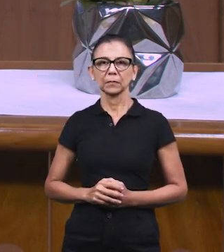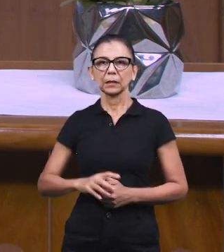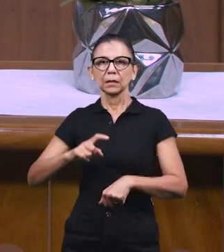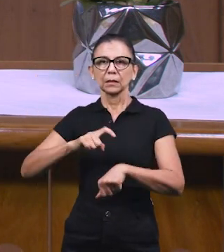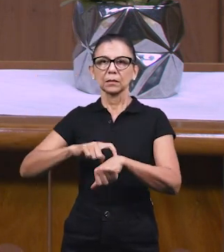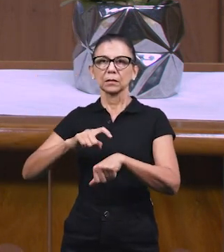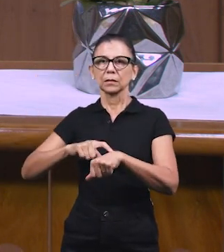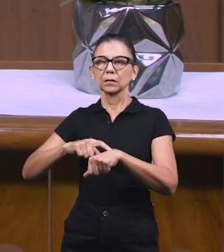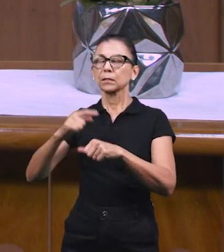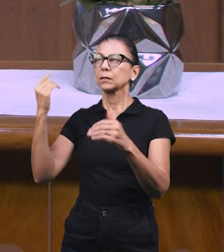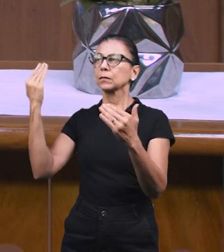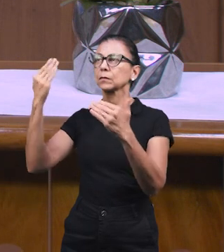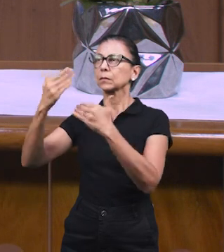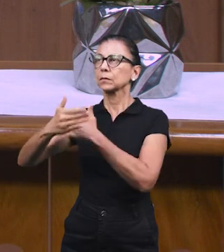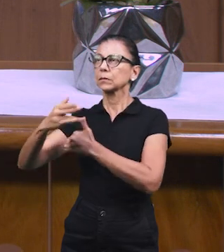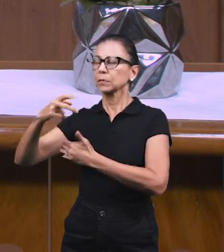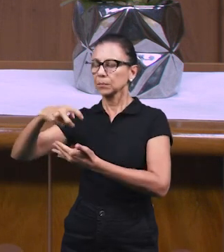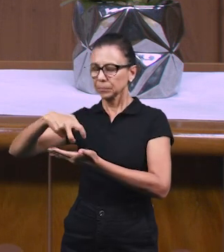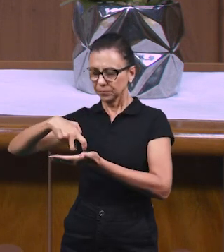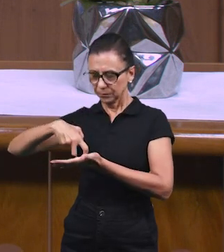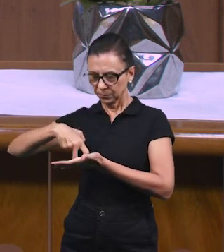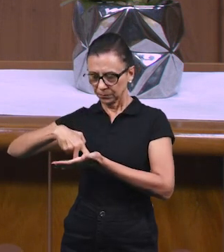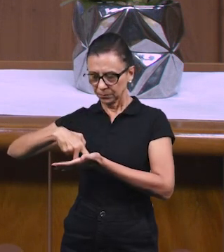nós nos prostramos diante de Ti